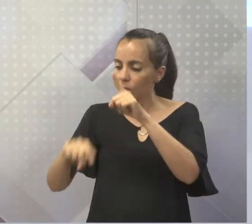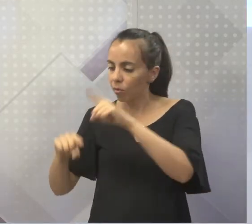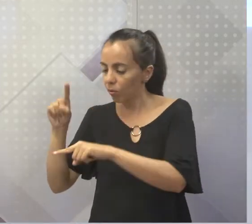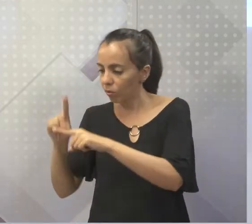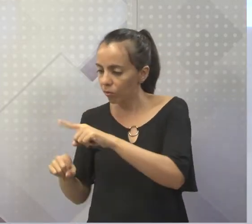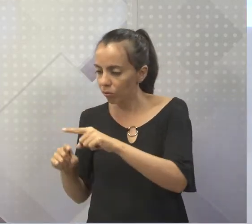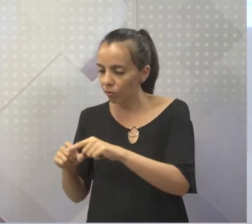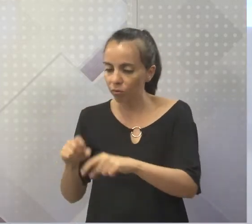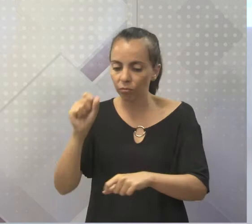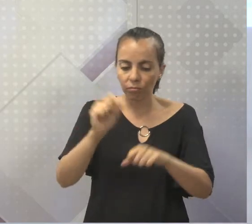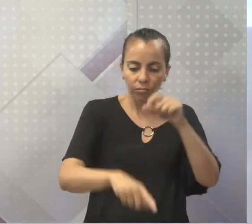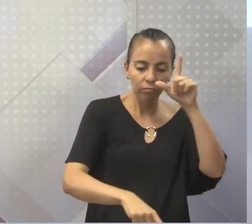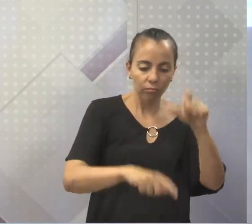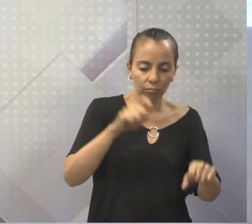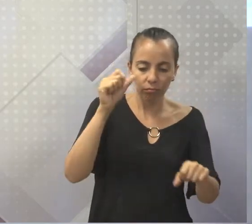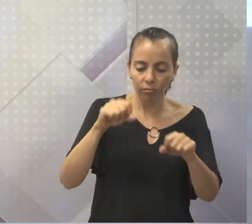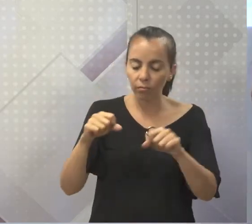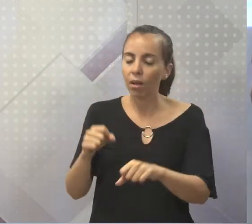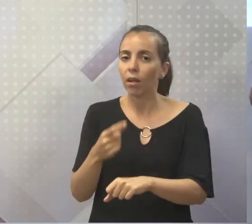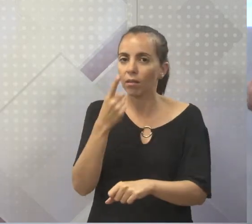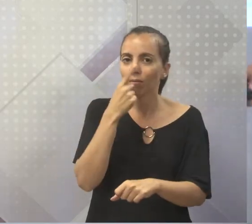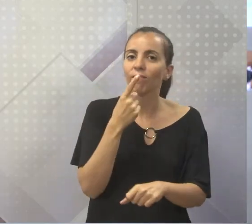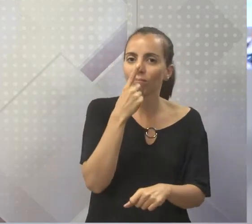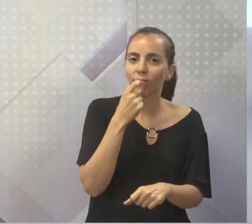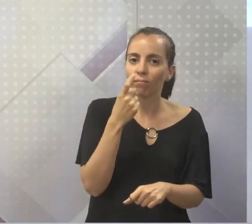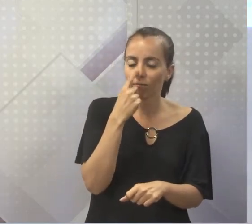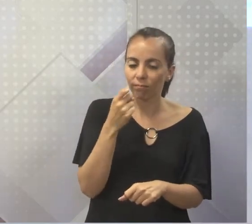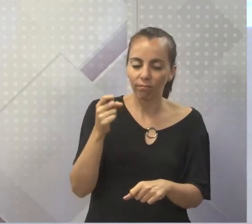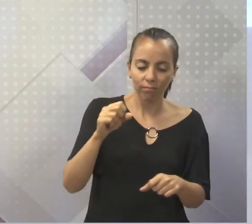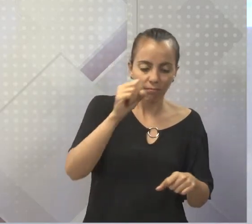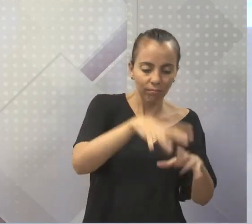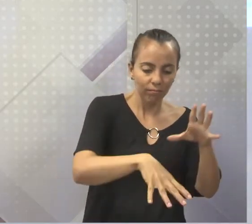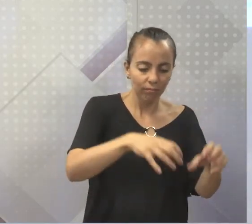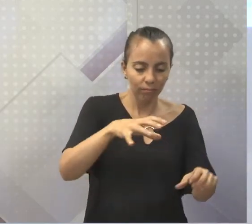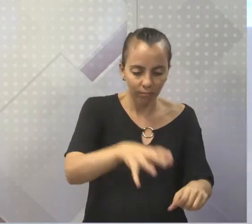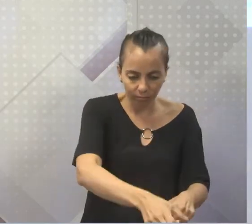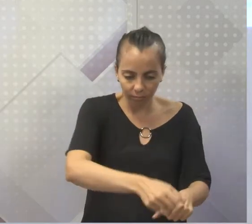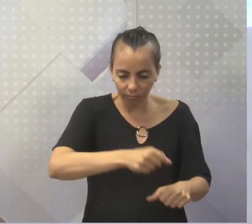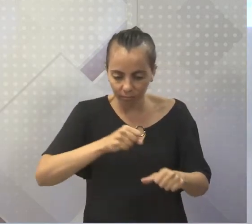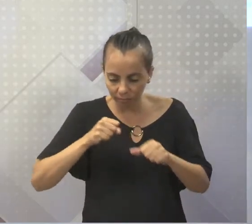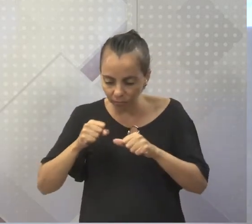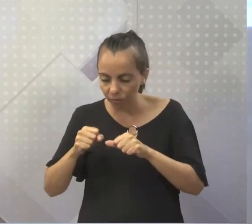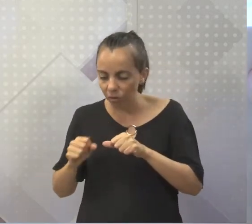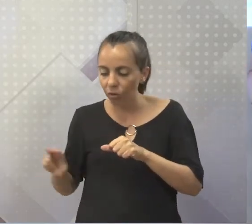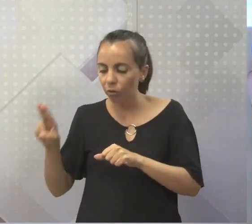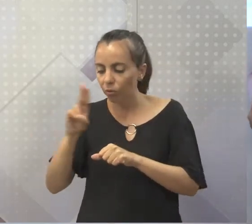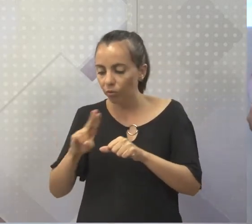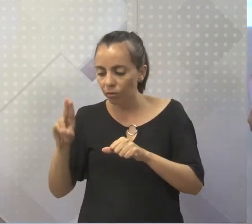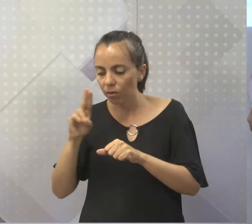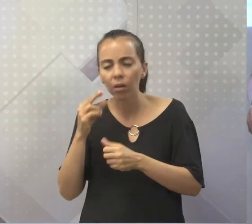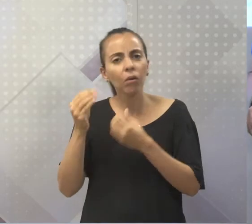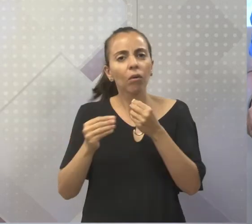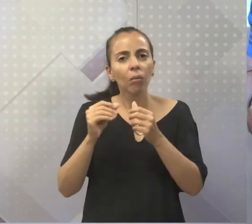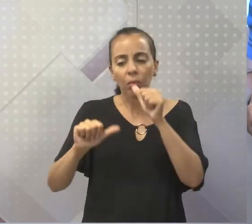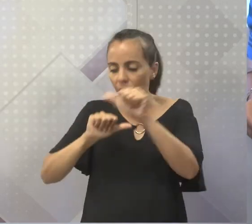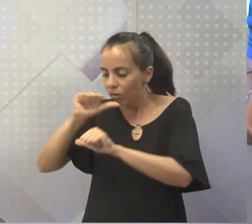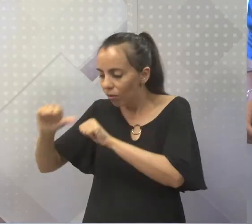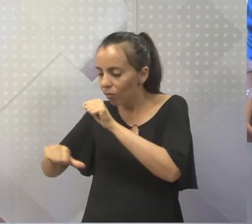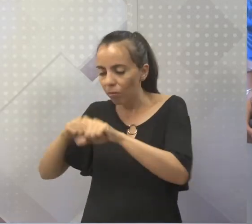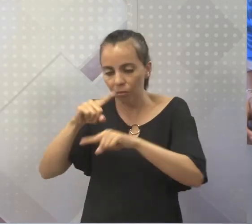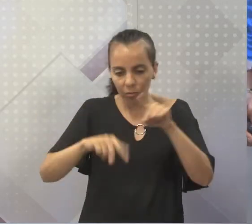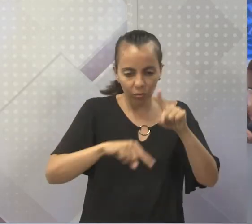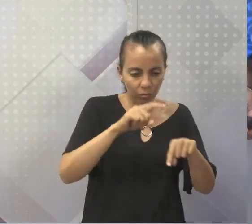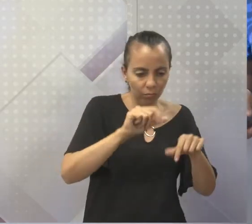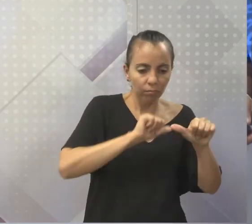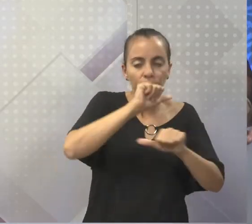a reduzir significa diminuir o consumo reutilizar é usar um